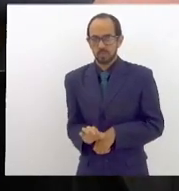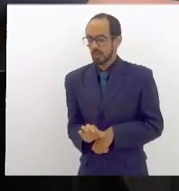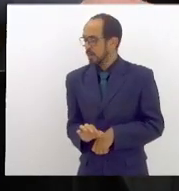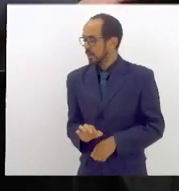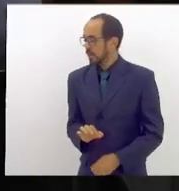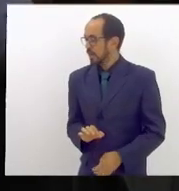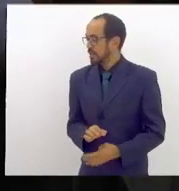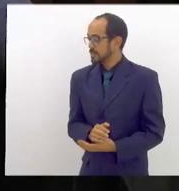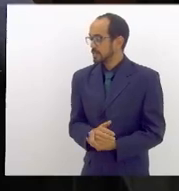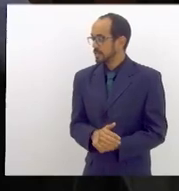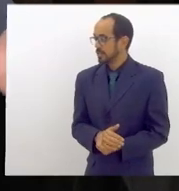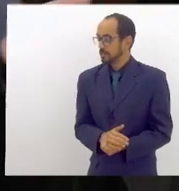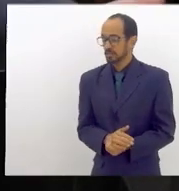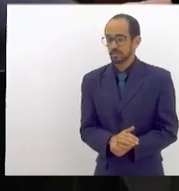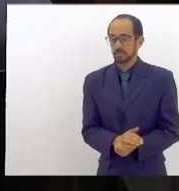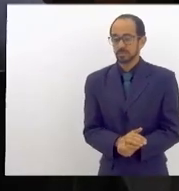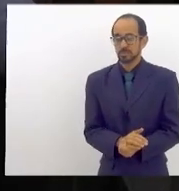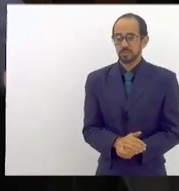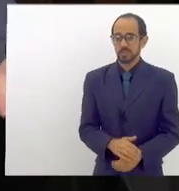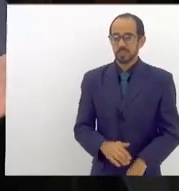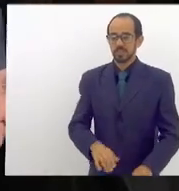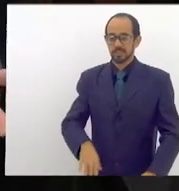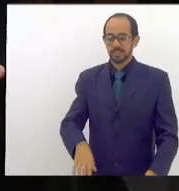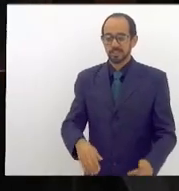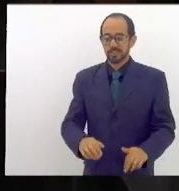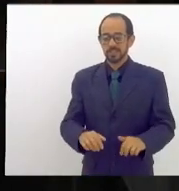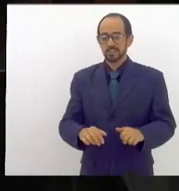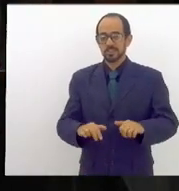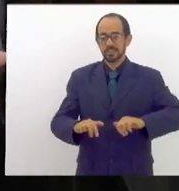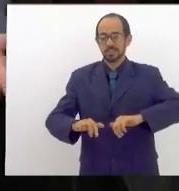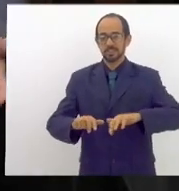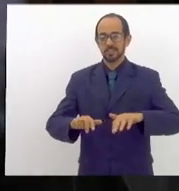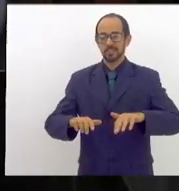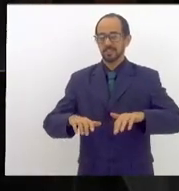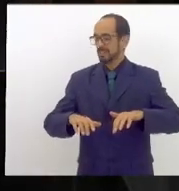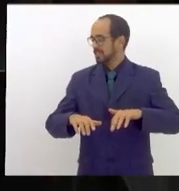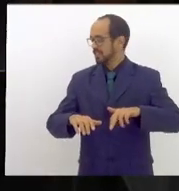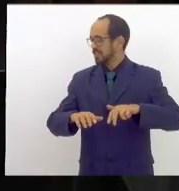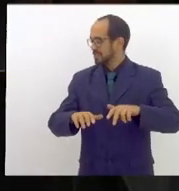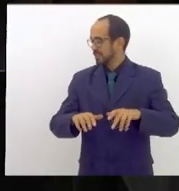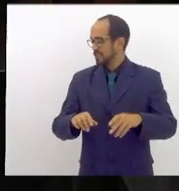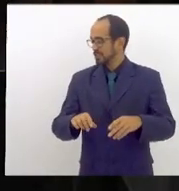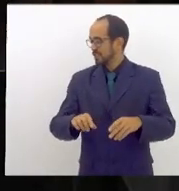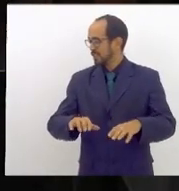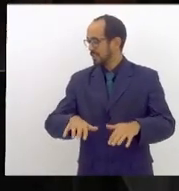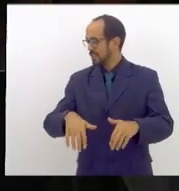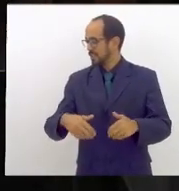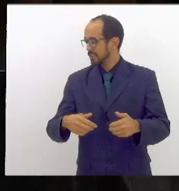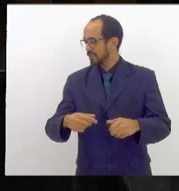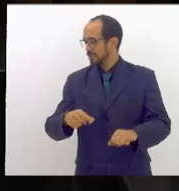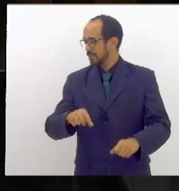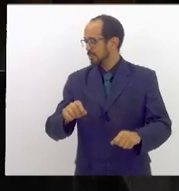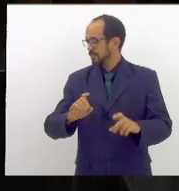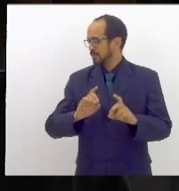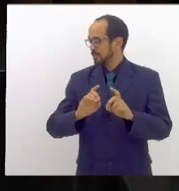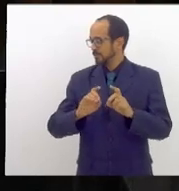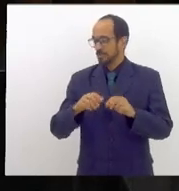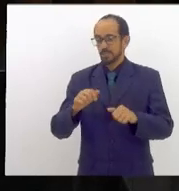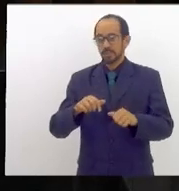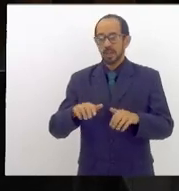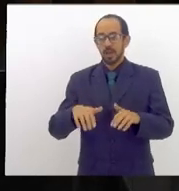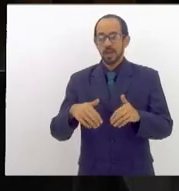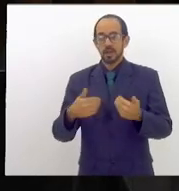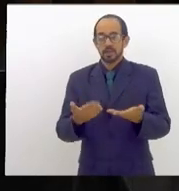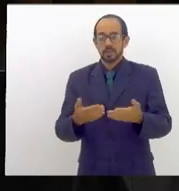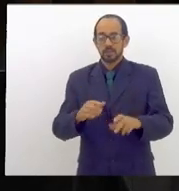5,9% para o conjunto dos Servidores eu vou repetir aqui o entendimento que